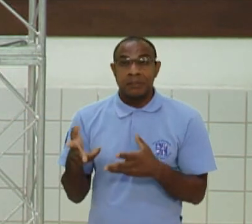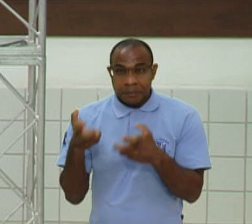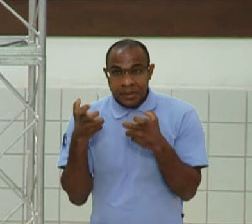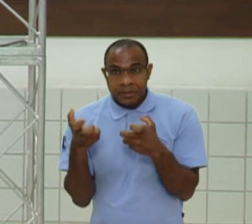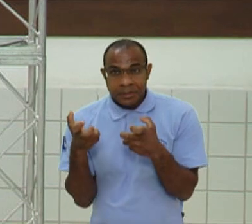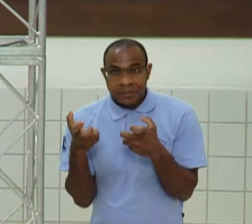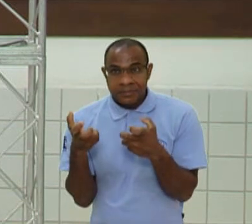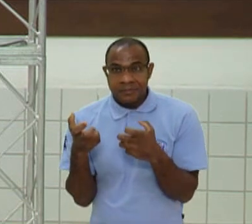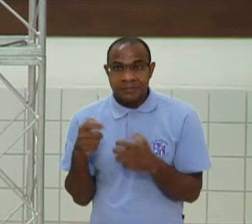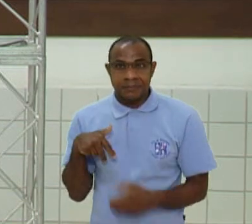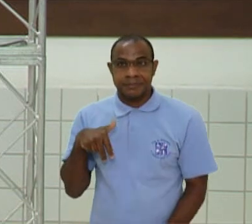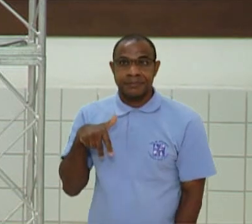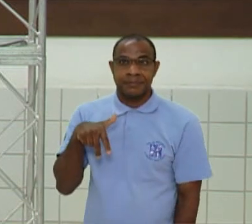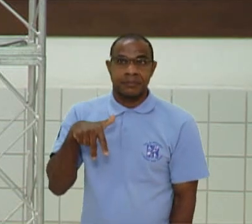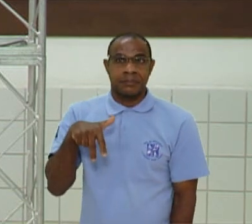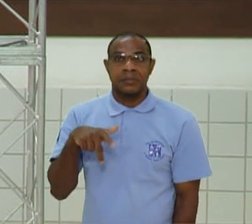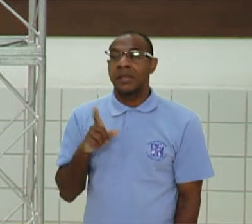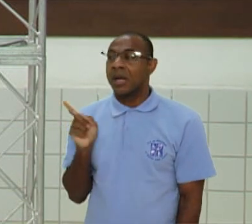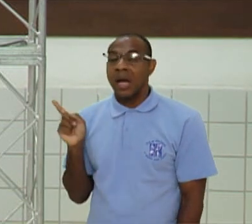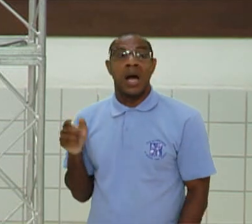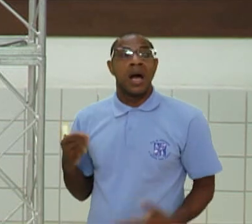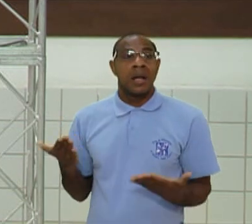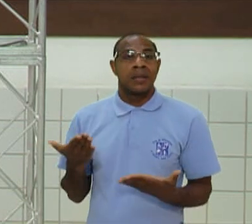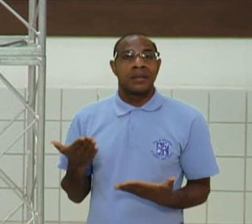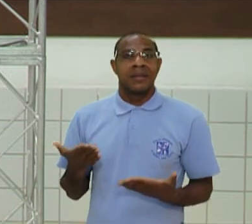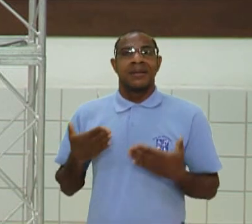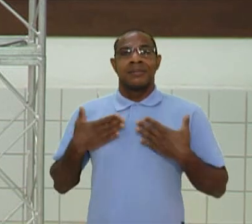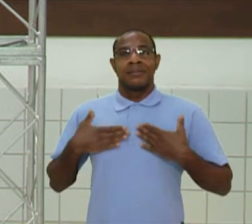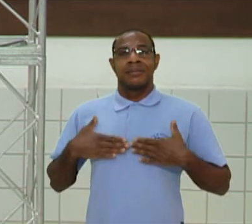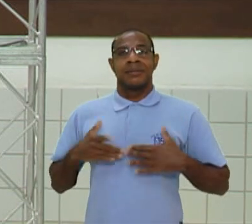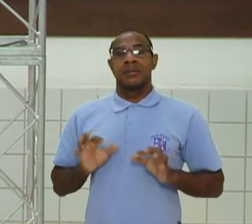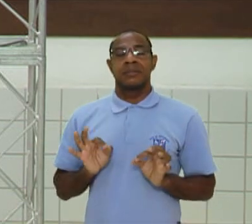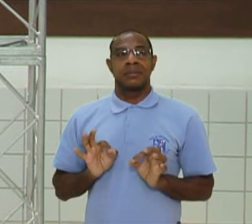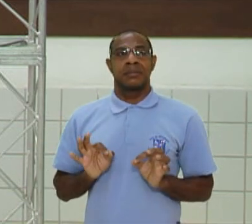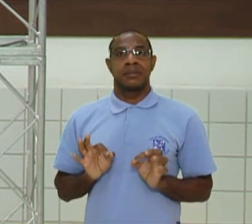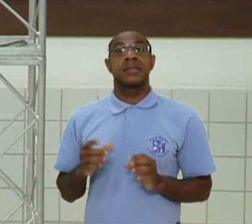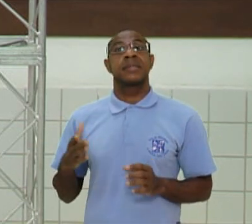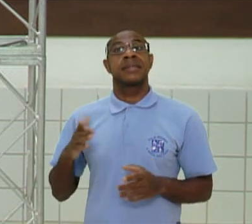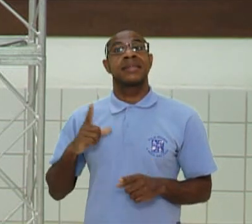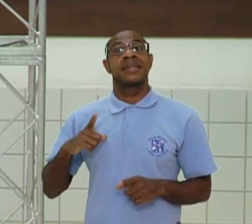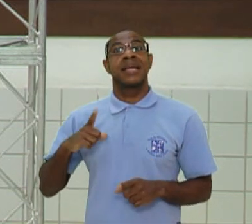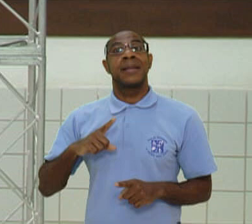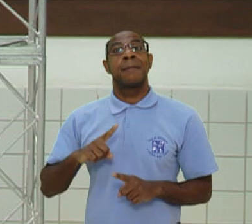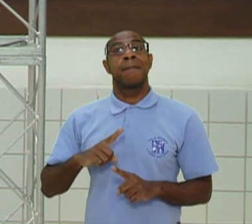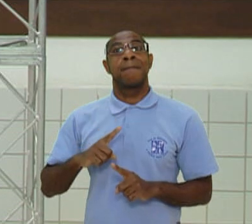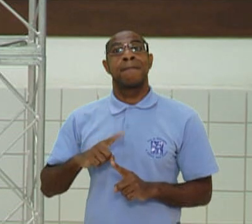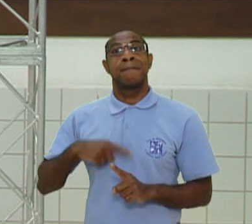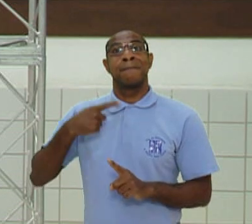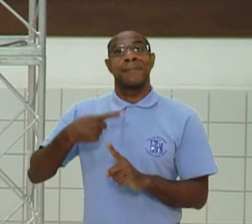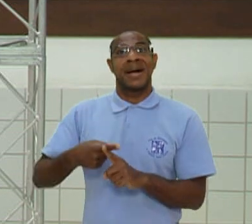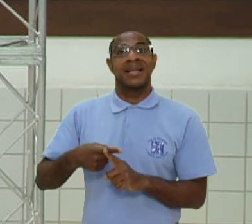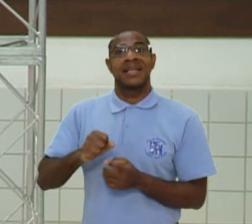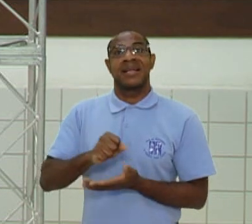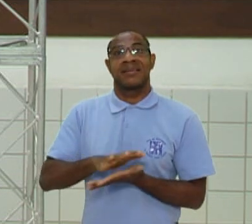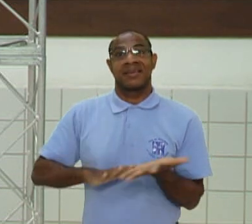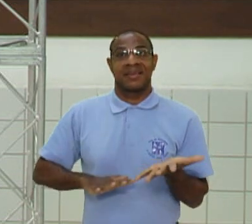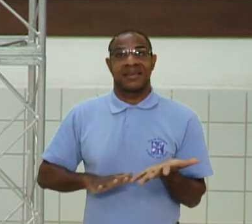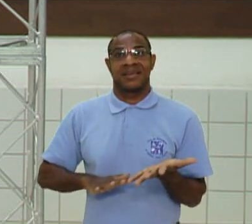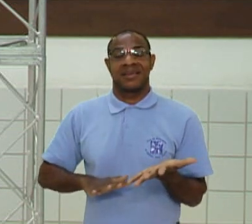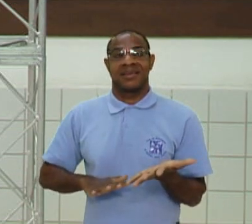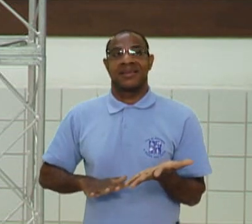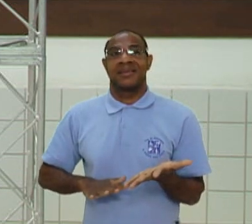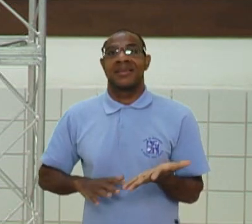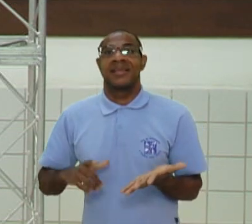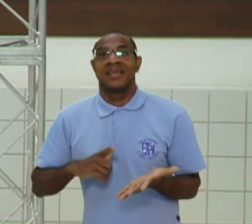frente. Você não pode se dar por satisfeito só com isso. Você tem mais exercícios. Quando você abre a aula, tem lá chamada